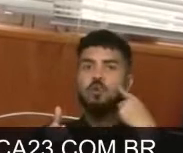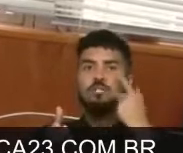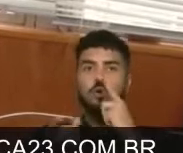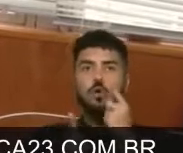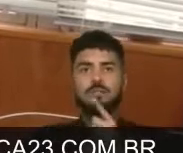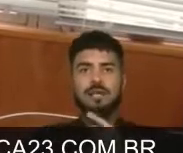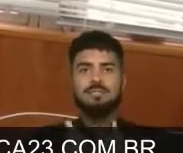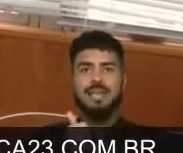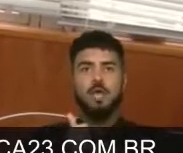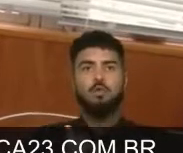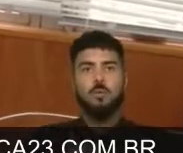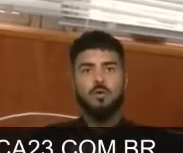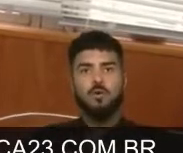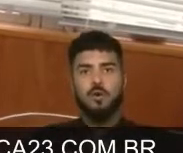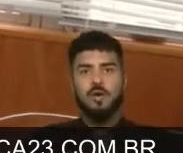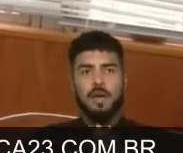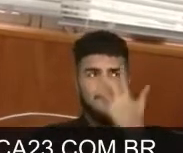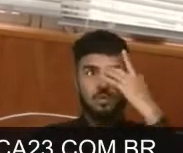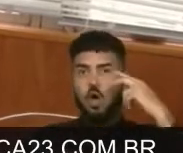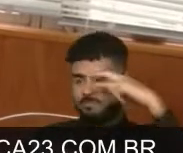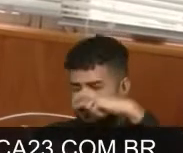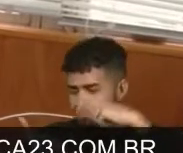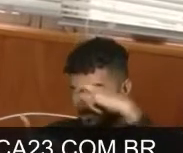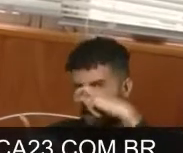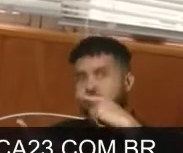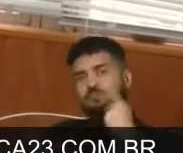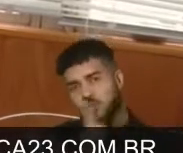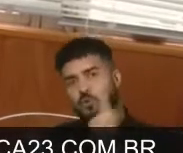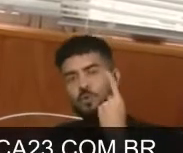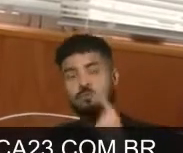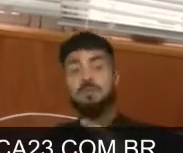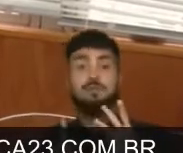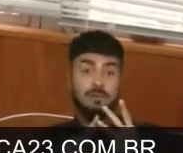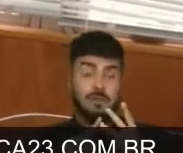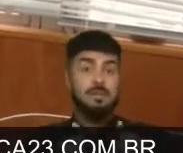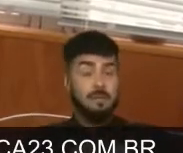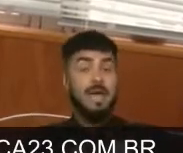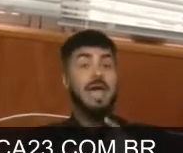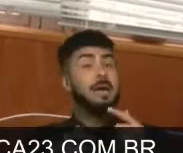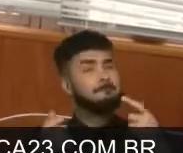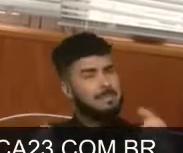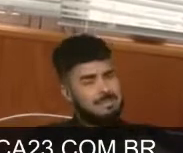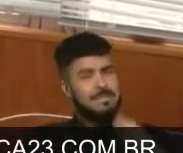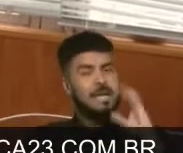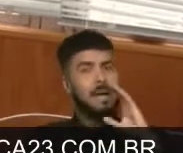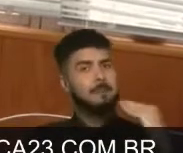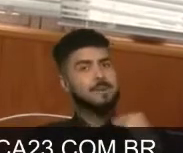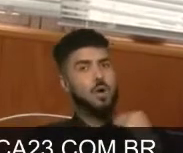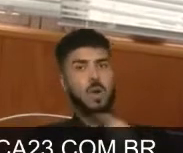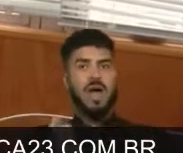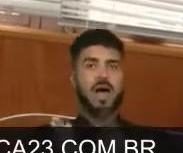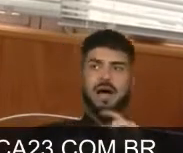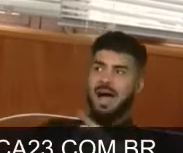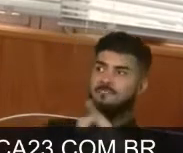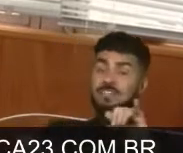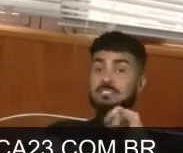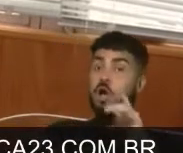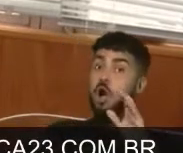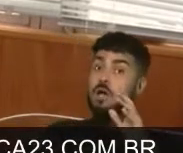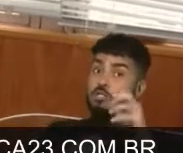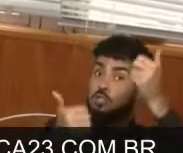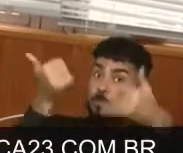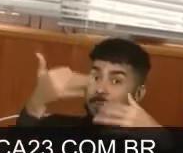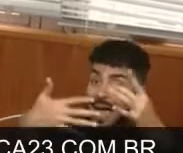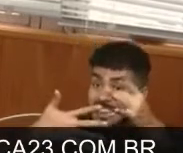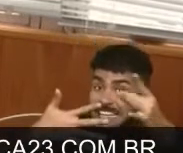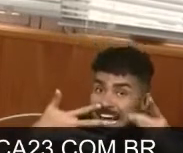ponto também é o fato dos bancos já estarem se antecipando e divulgando para os consumidores não caírem, divulgando